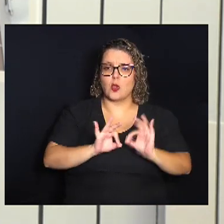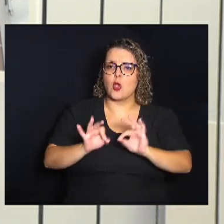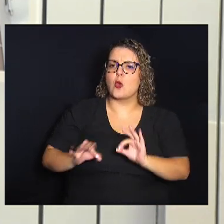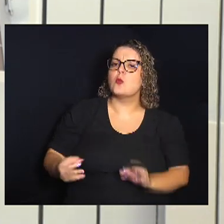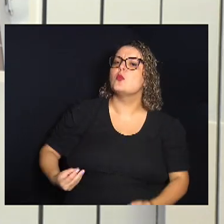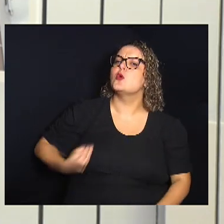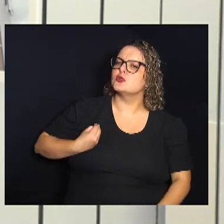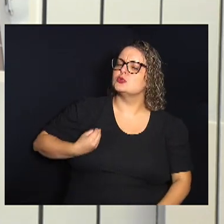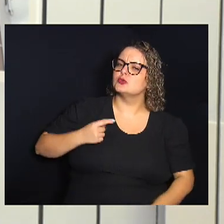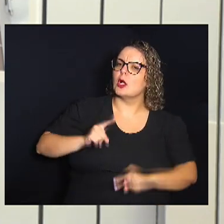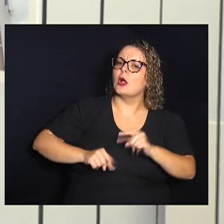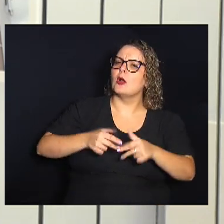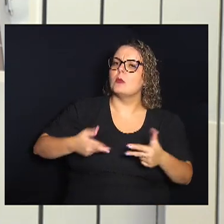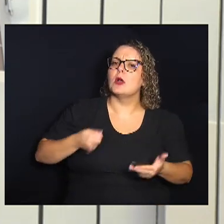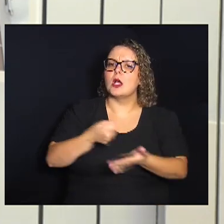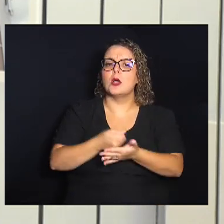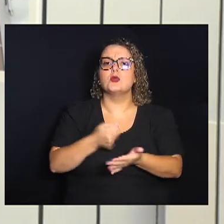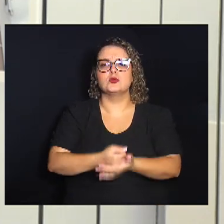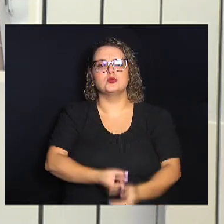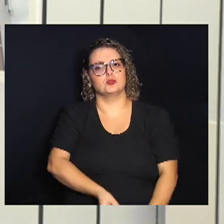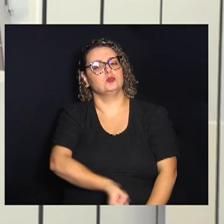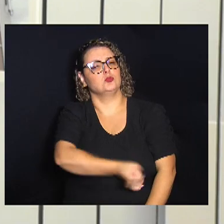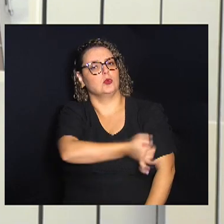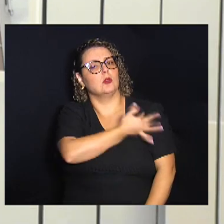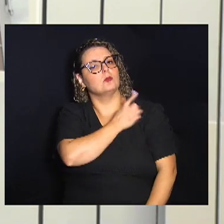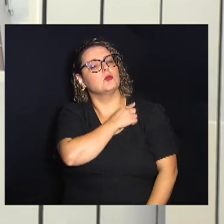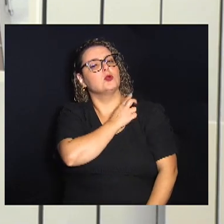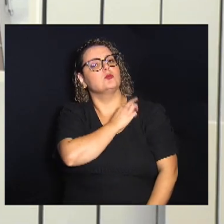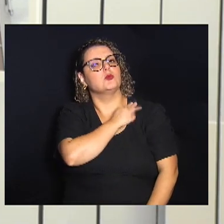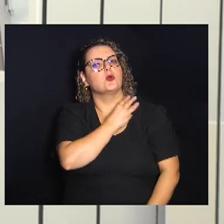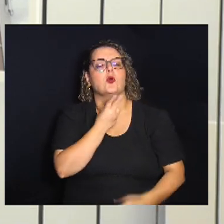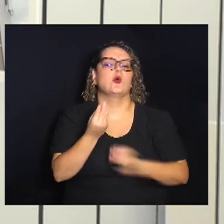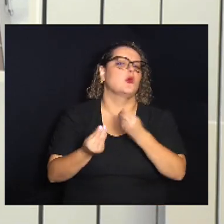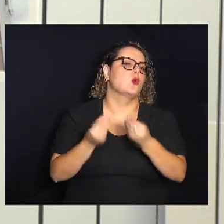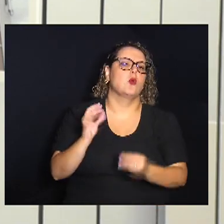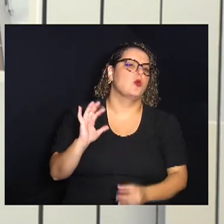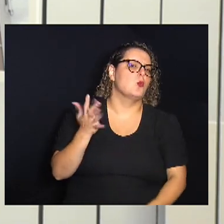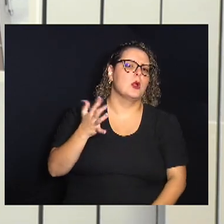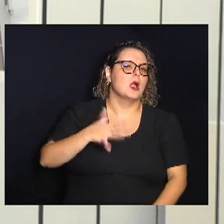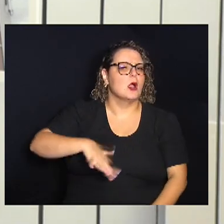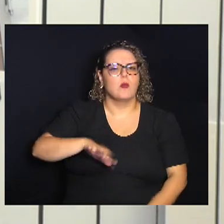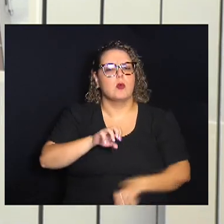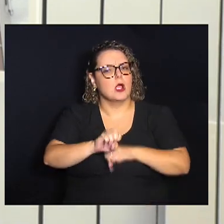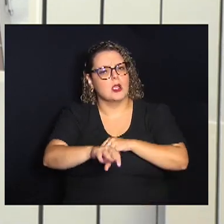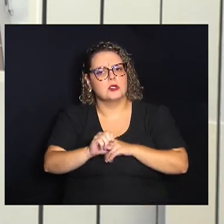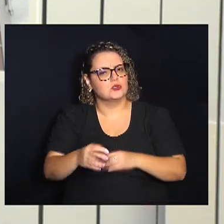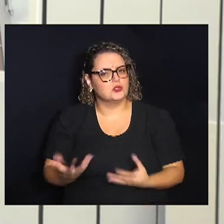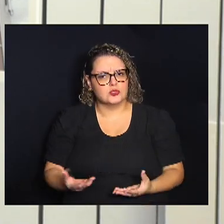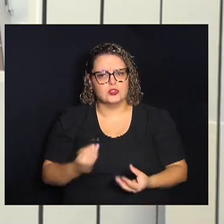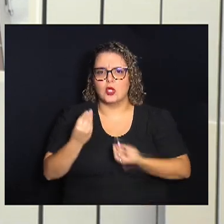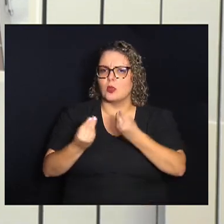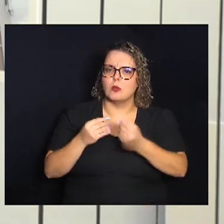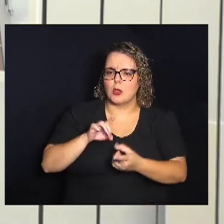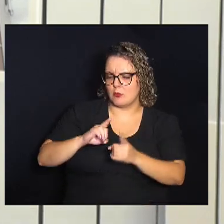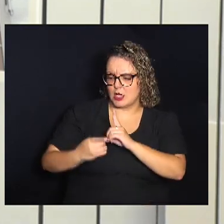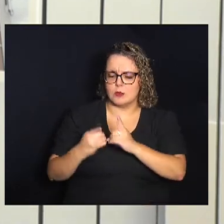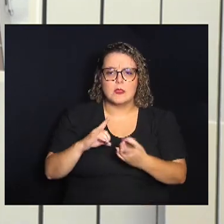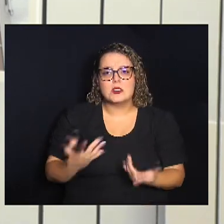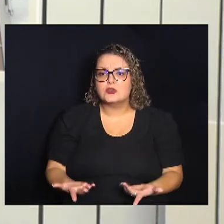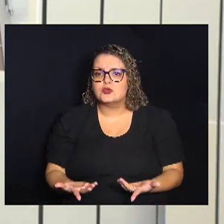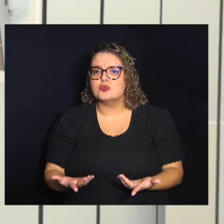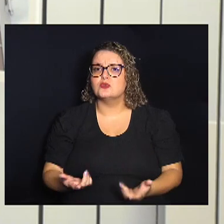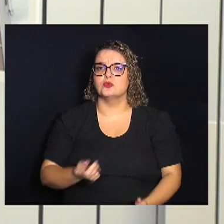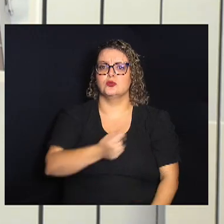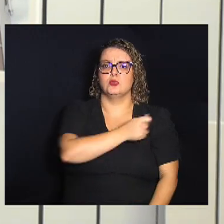uma matéria cobrada no ensino médio para saber como é que funciona essa aula, como é que funcionam as dinâmicas, se os